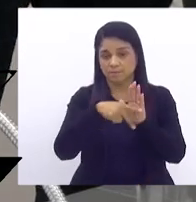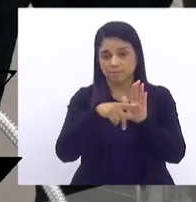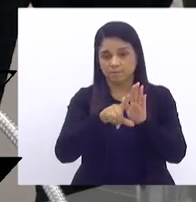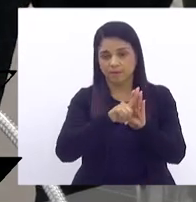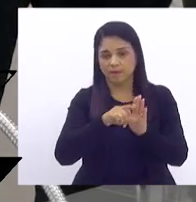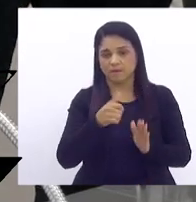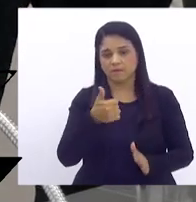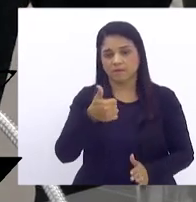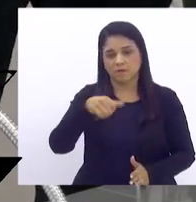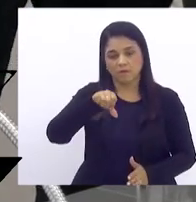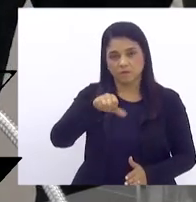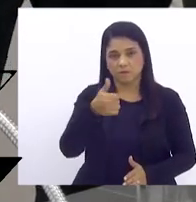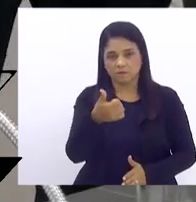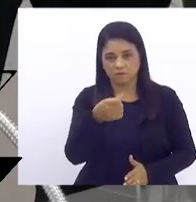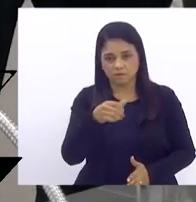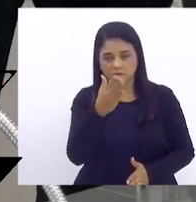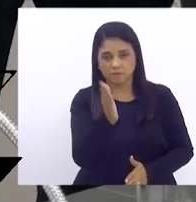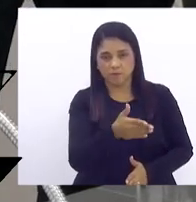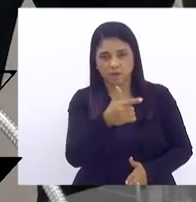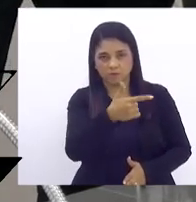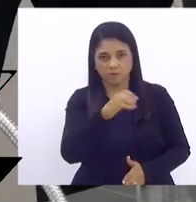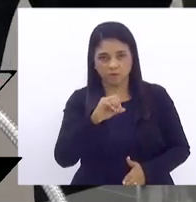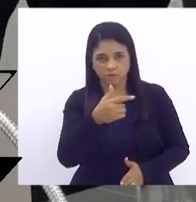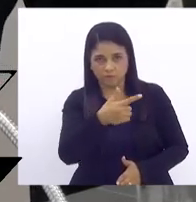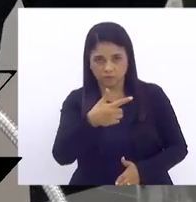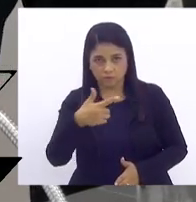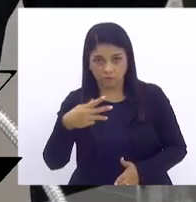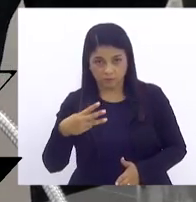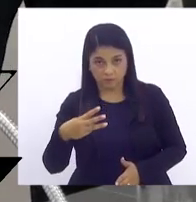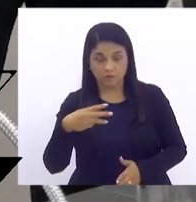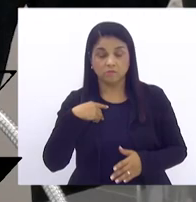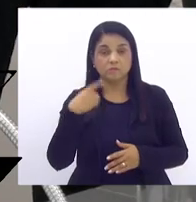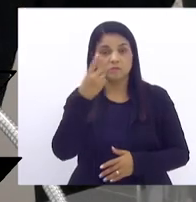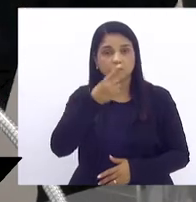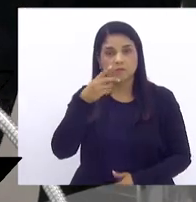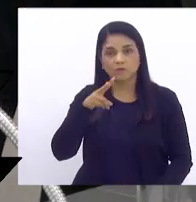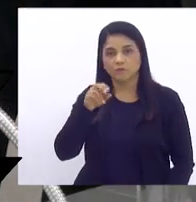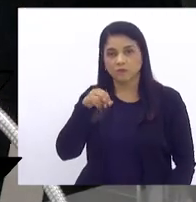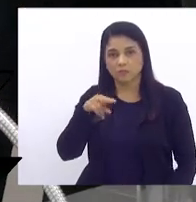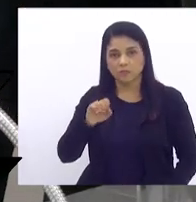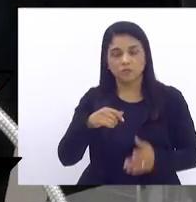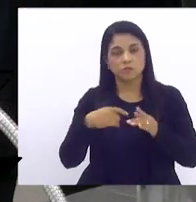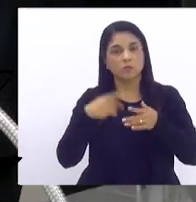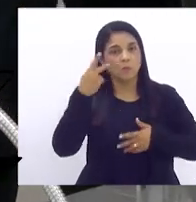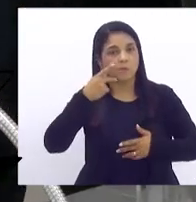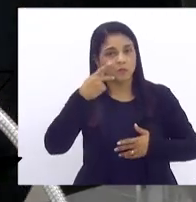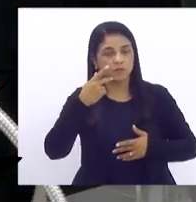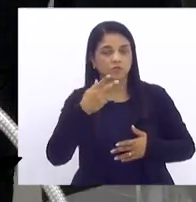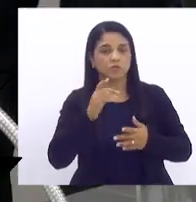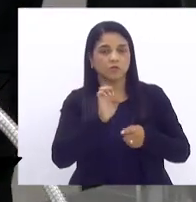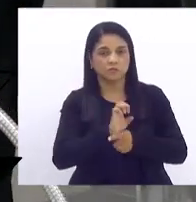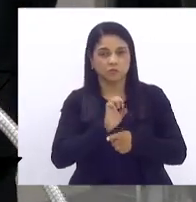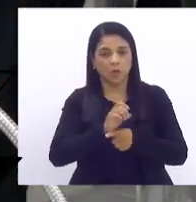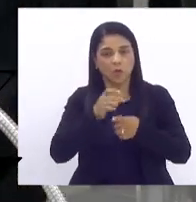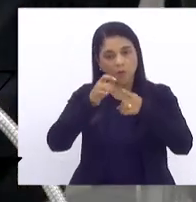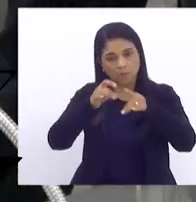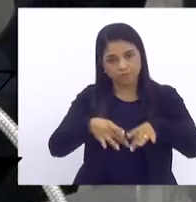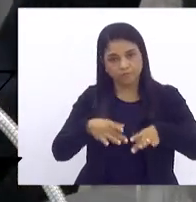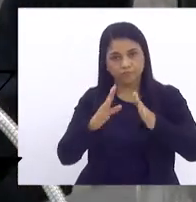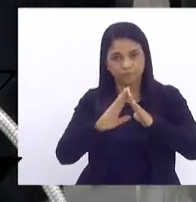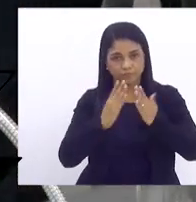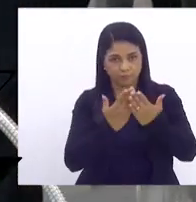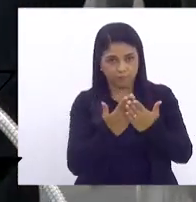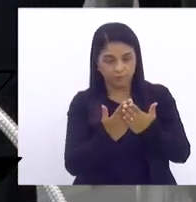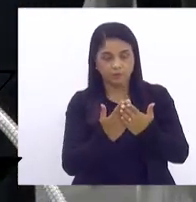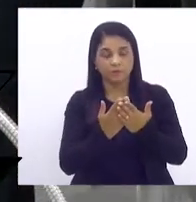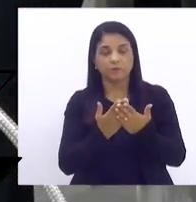PL 916 de 23, de autoria do deputado Vinícius Cozzolino, que institui a política estadual de prevenção, abandono e evasão escolar e dá outras